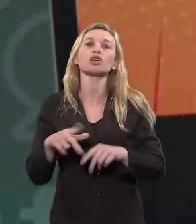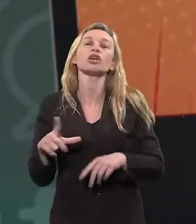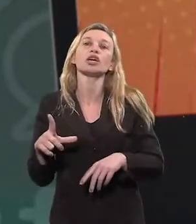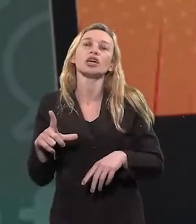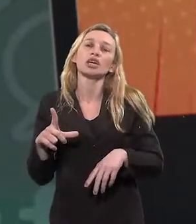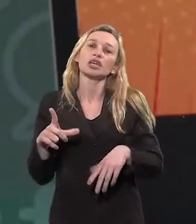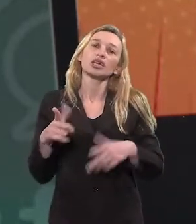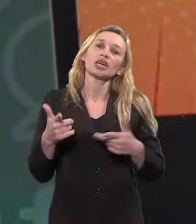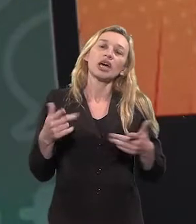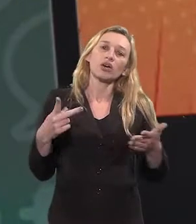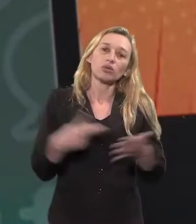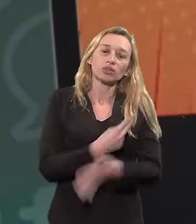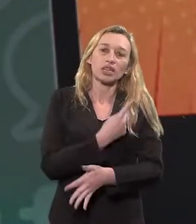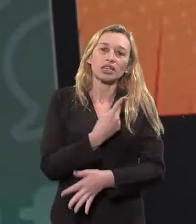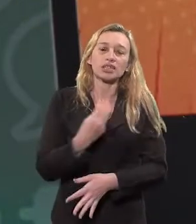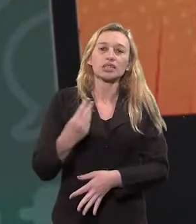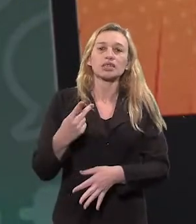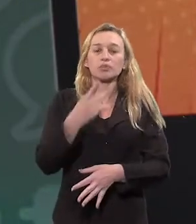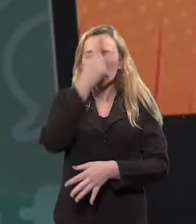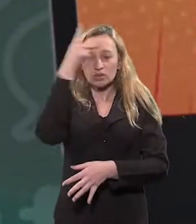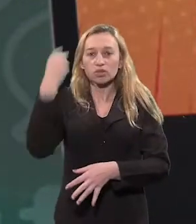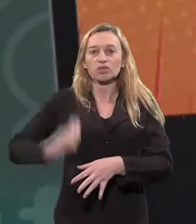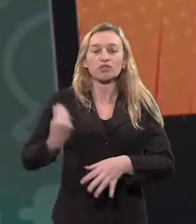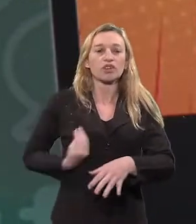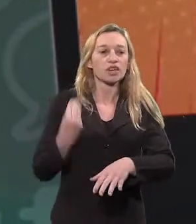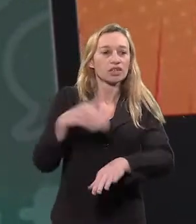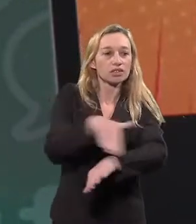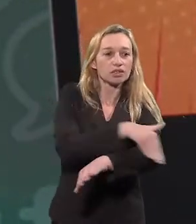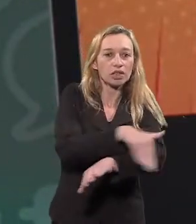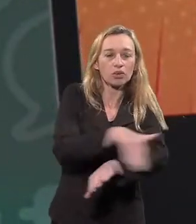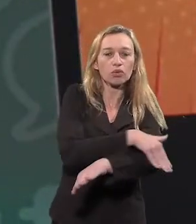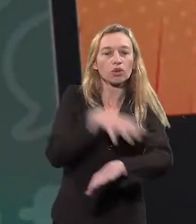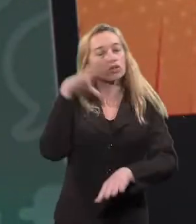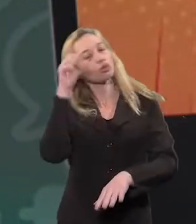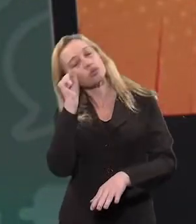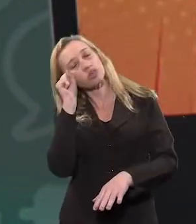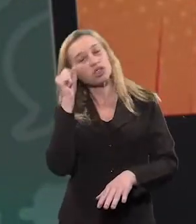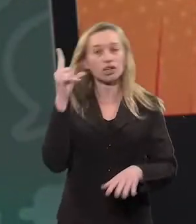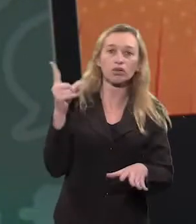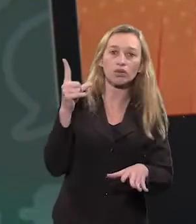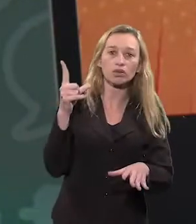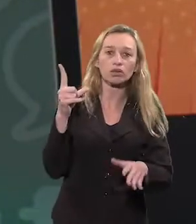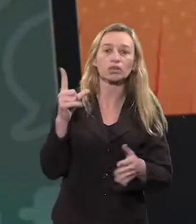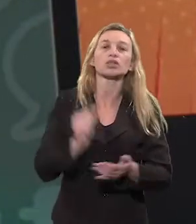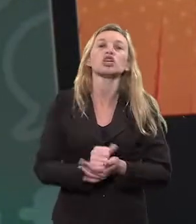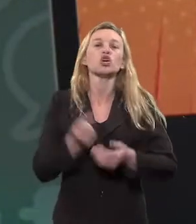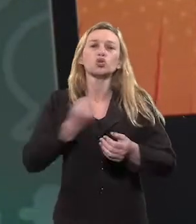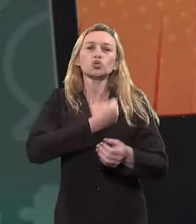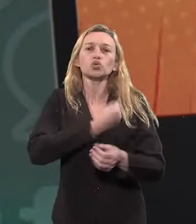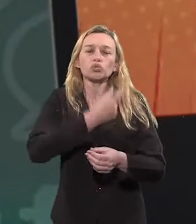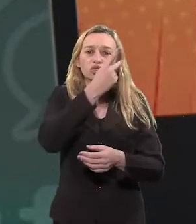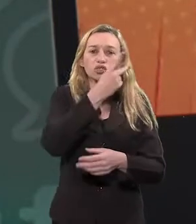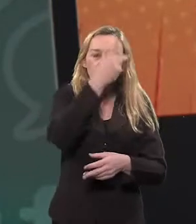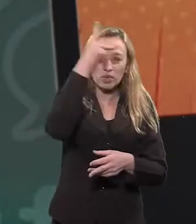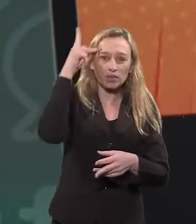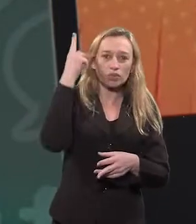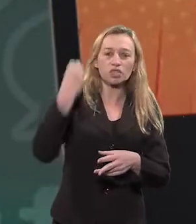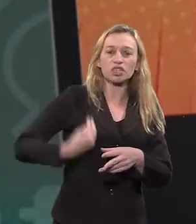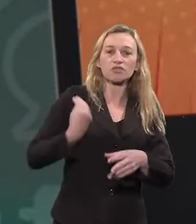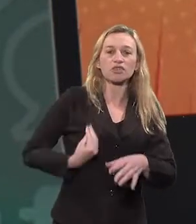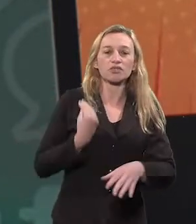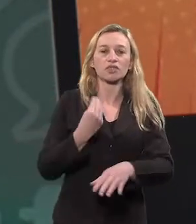acabam tornando a rua a única opção para dormir e acordar. A falta de dados periódicos sobre o número de pessoas